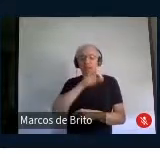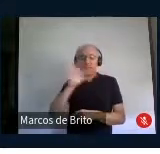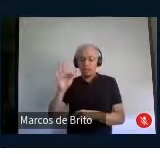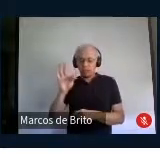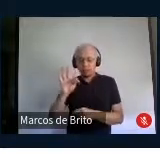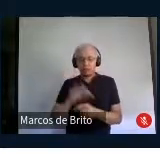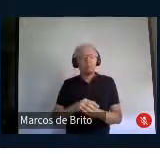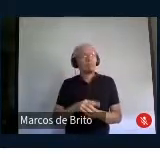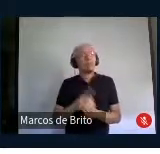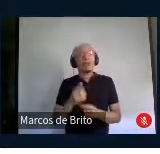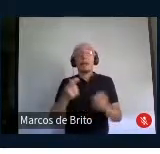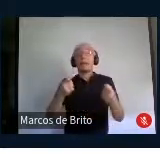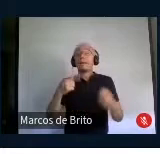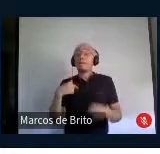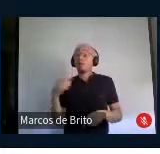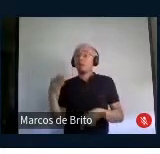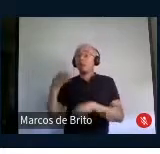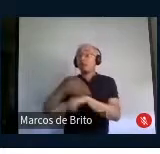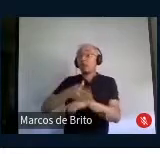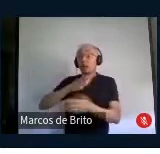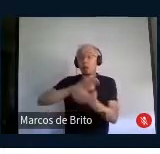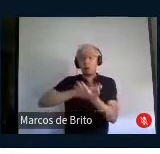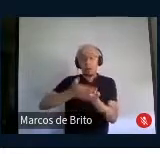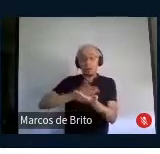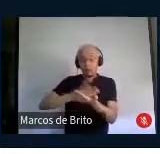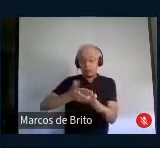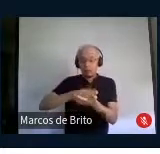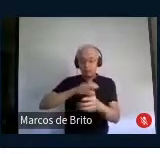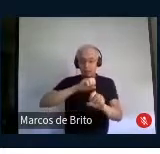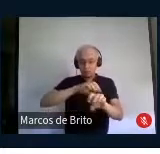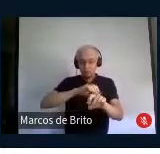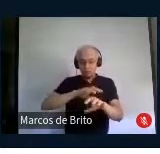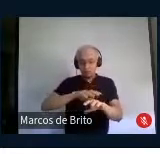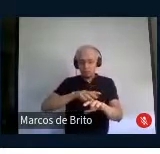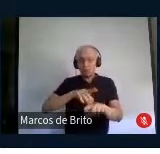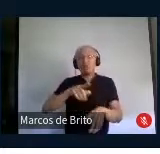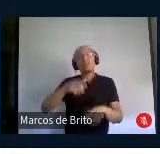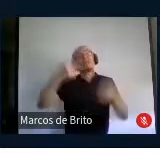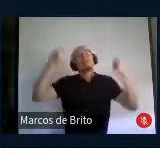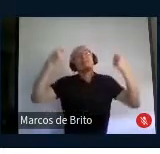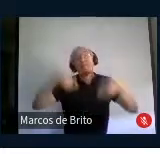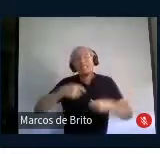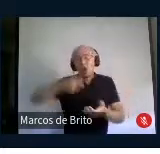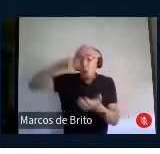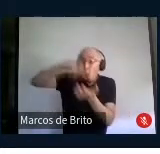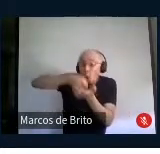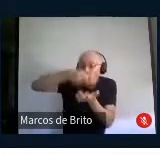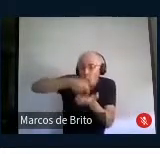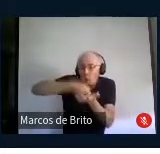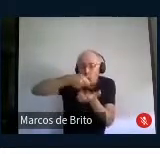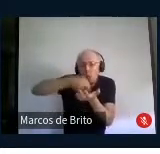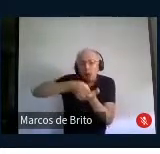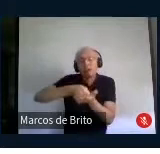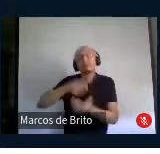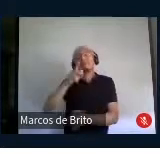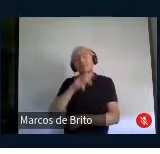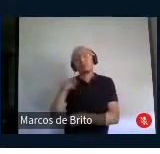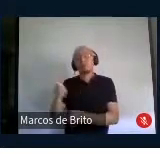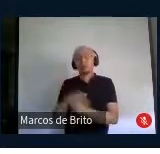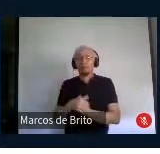para você ser intérprete educacional na Secretaria de Educação, você também precisa ser professor.